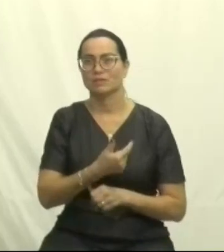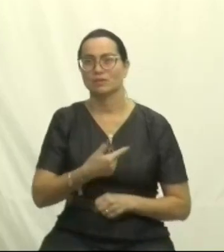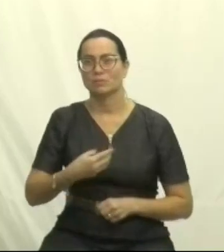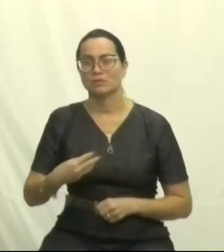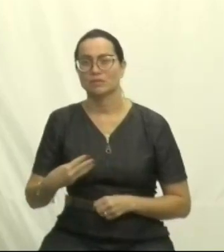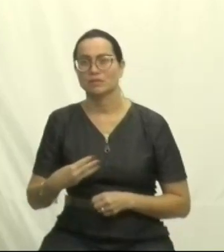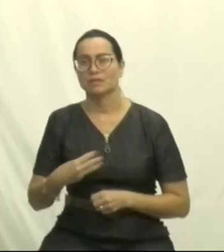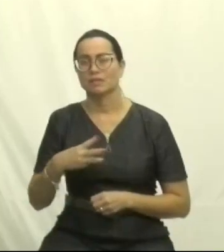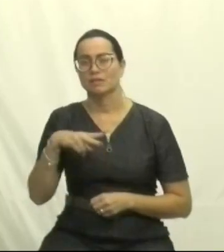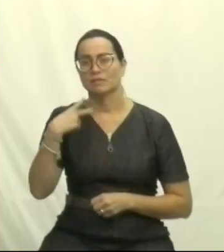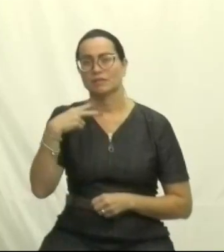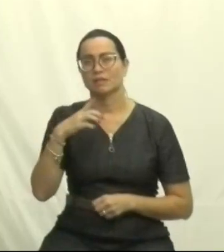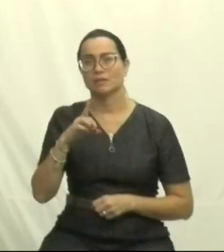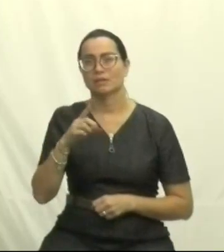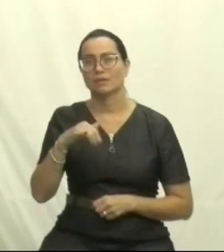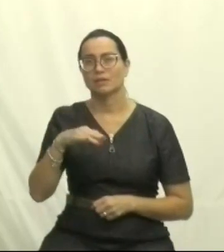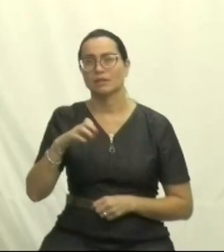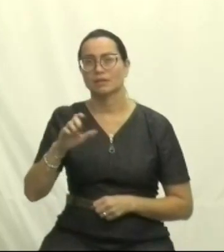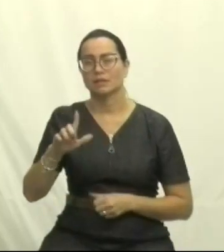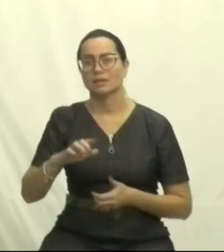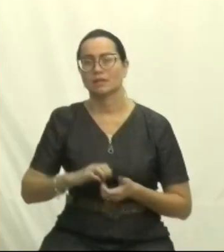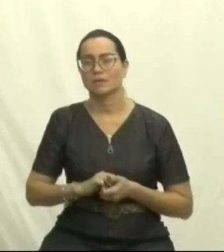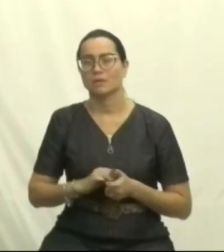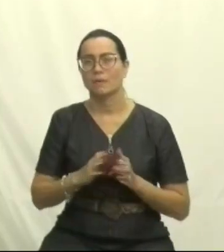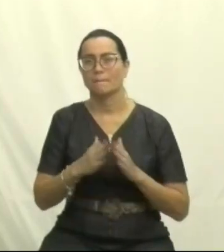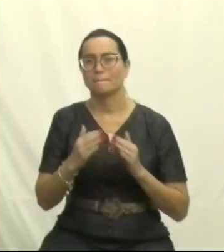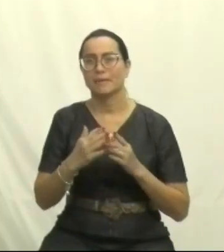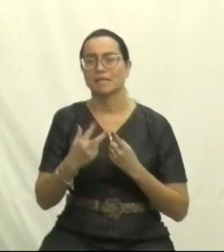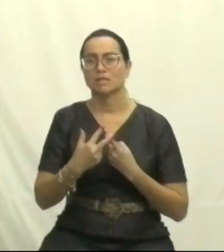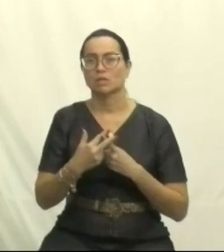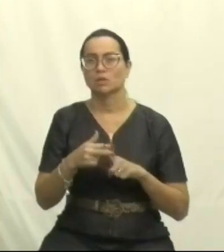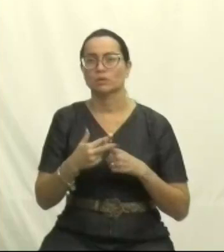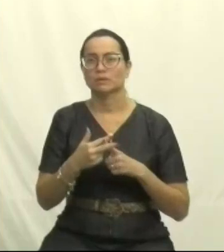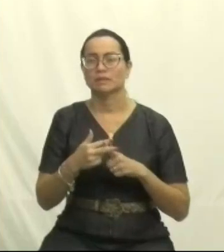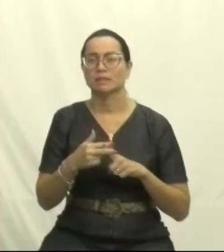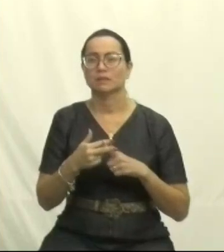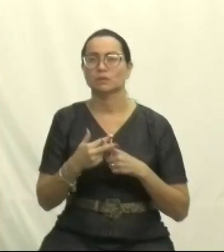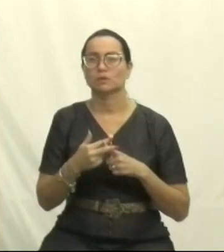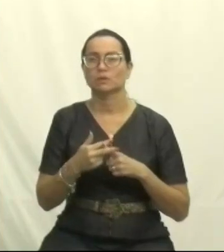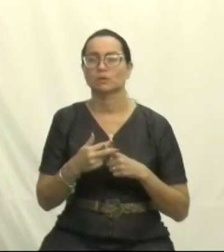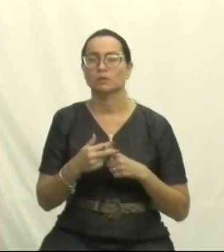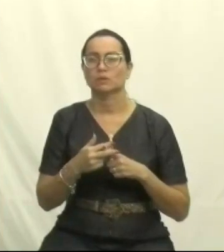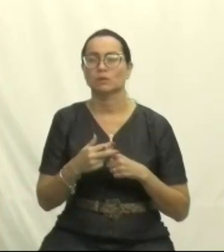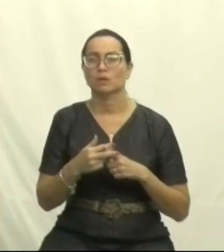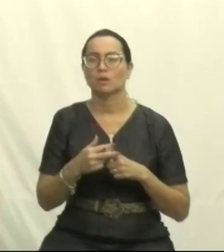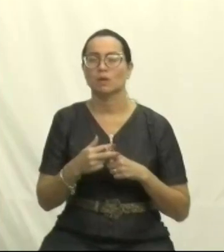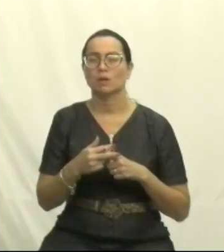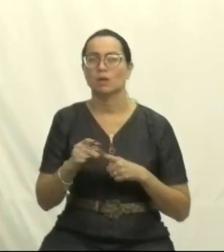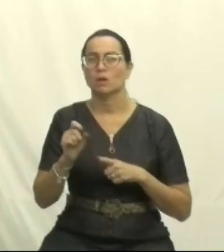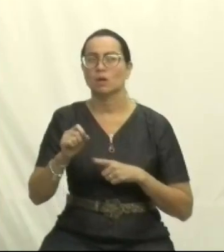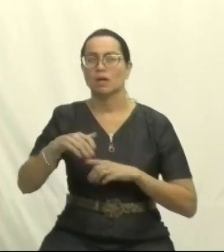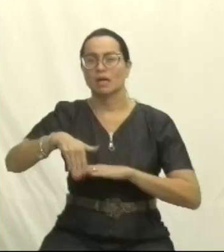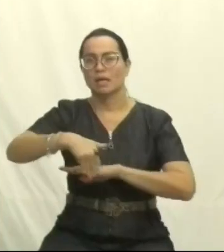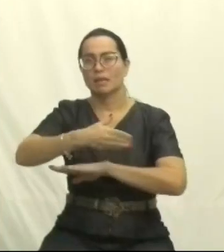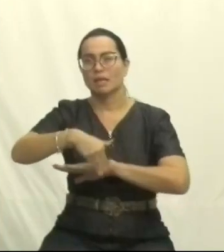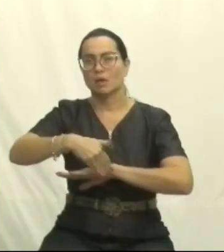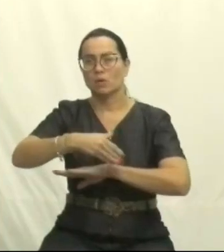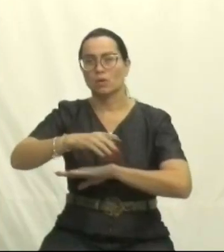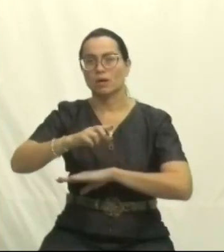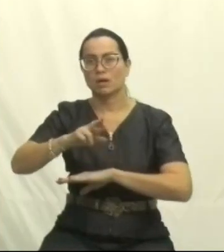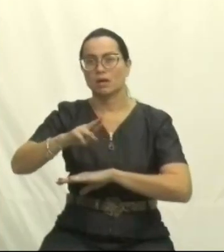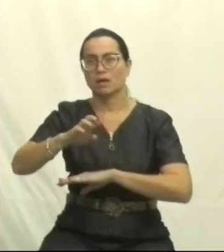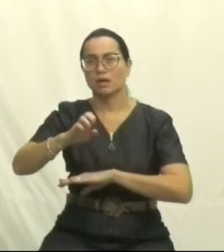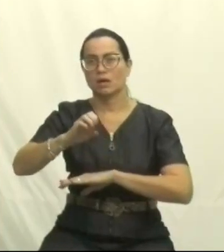96/2023. Autor Daniel Frederico Antunes. Reparos e manutenção por toda a extensão da rua Rogério